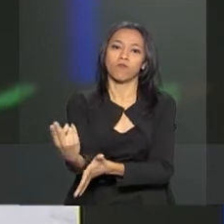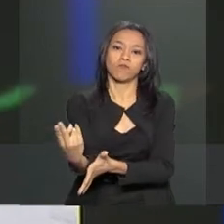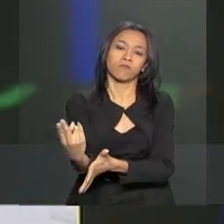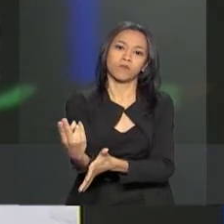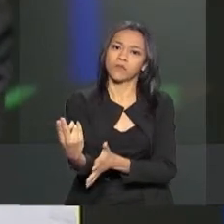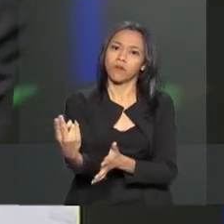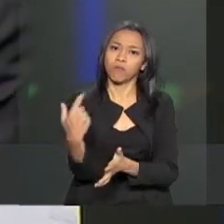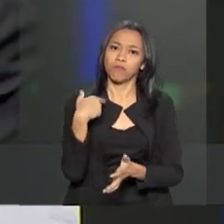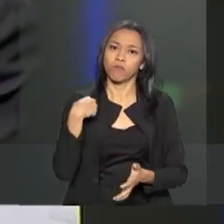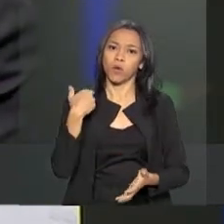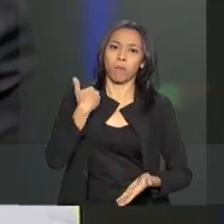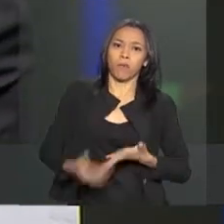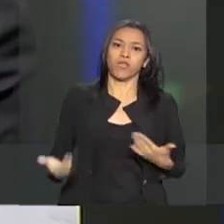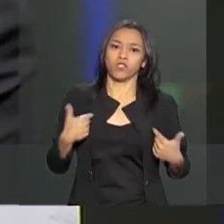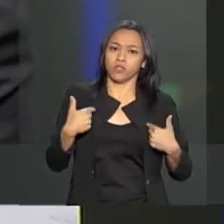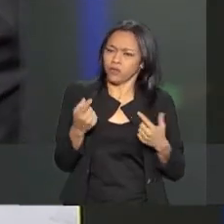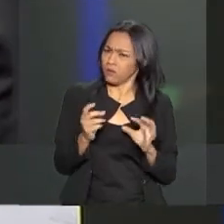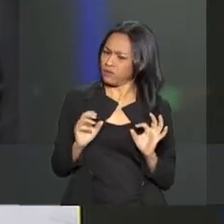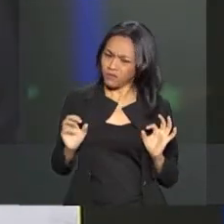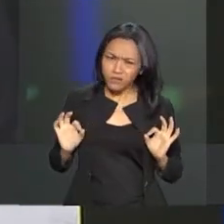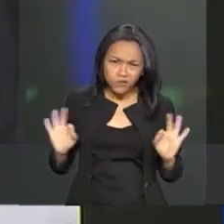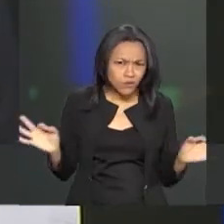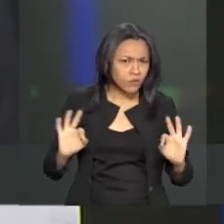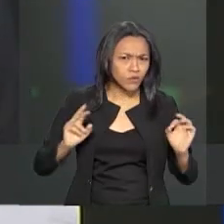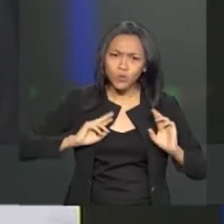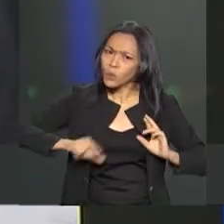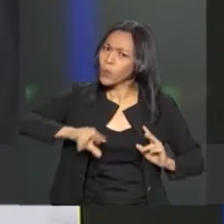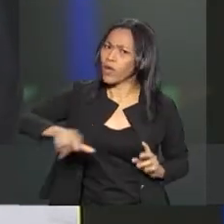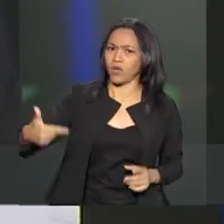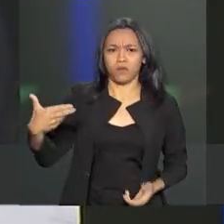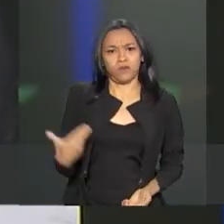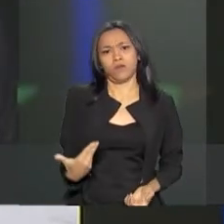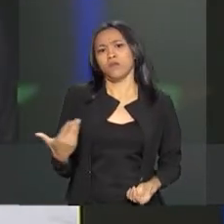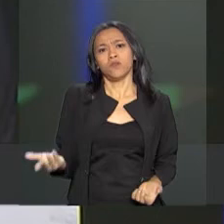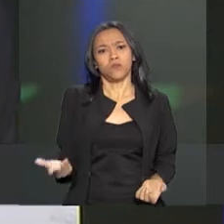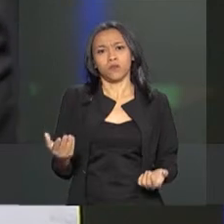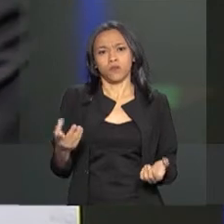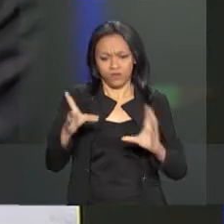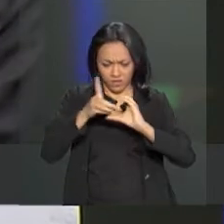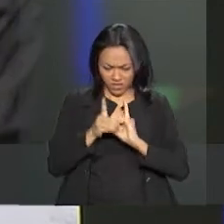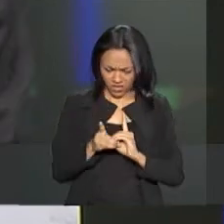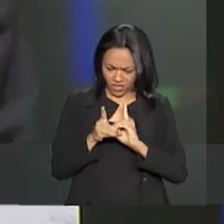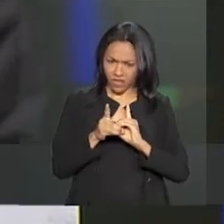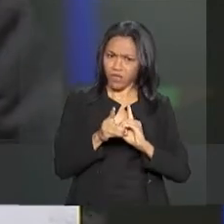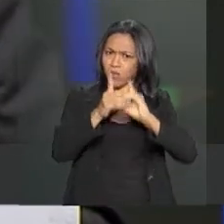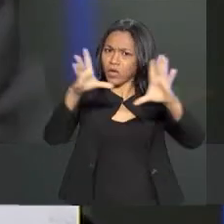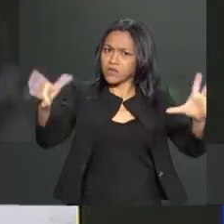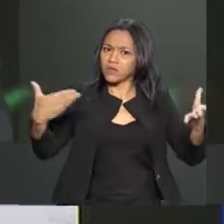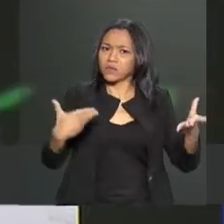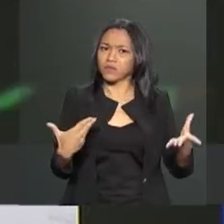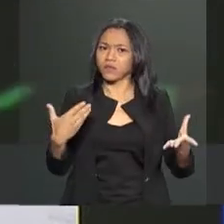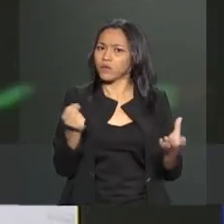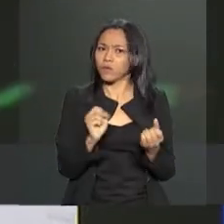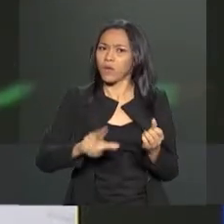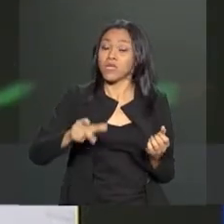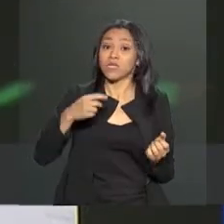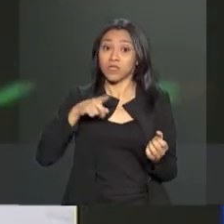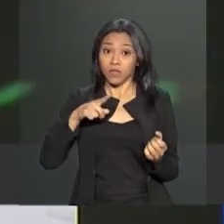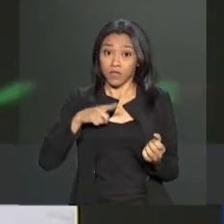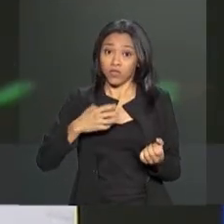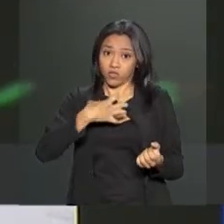Esse não é o significado jurídico de situação e oposição na democracia. Na democracia, sim, você tem atos de